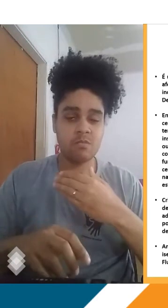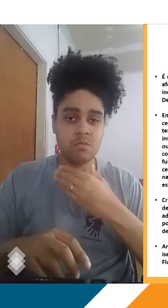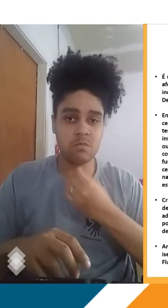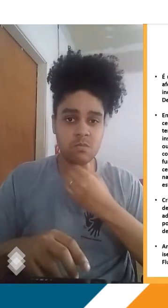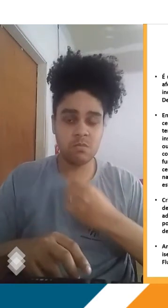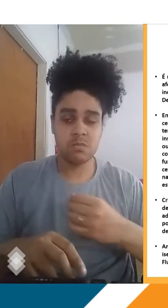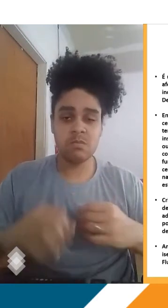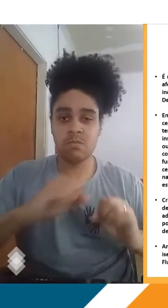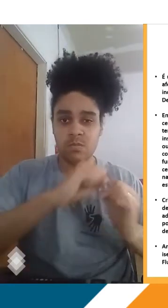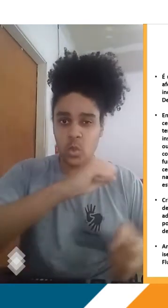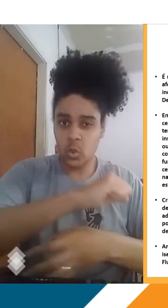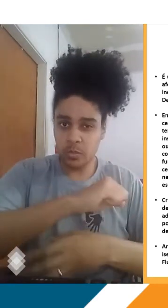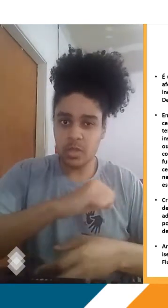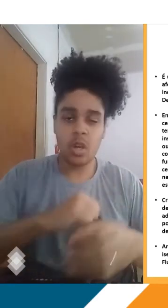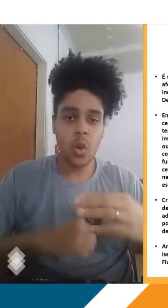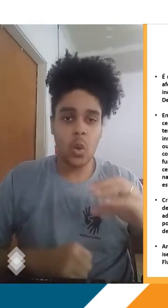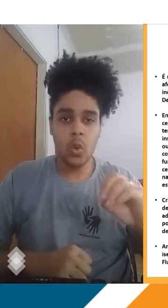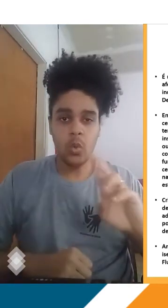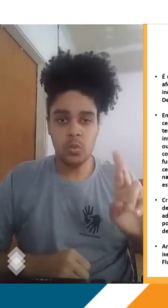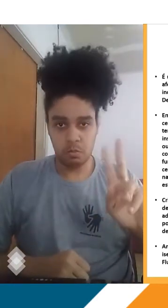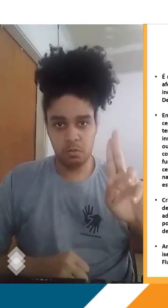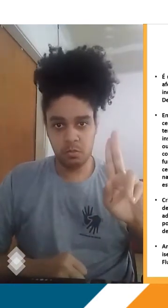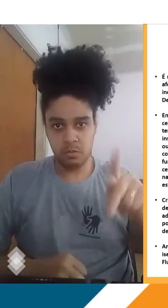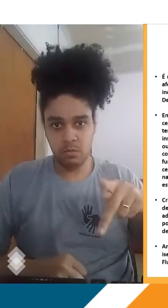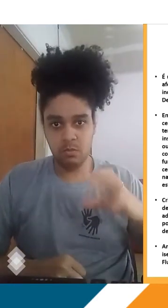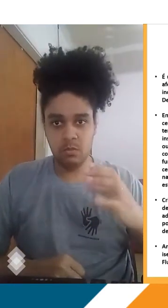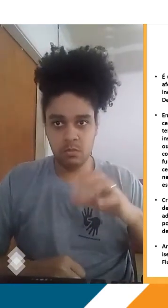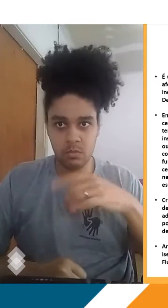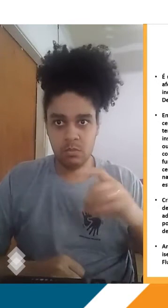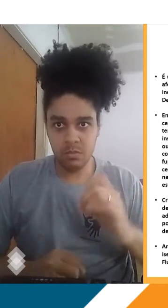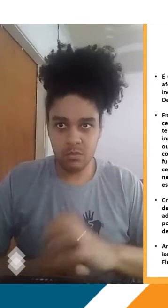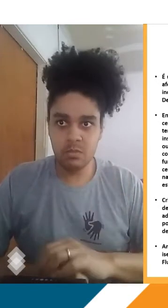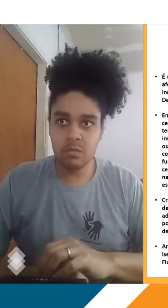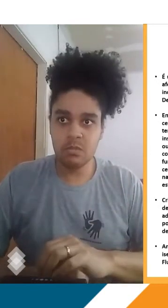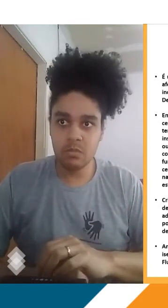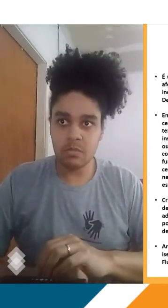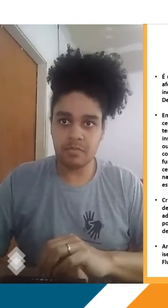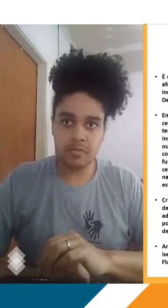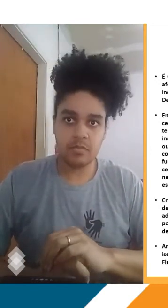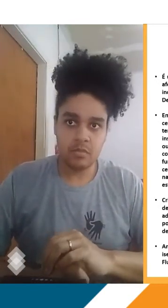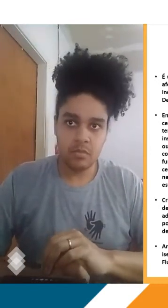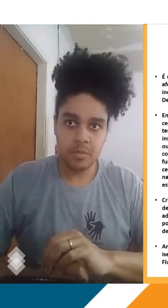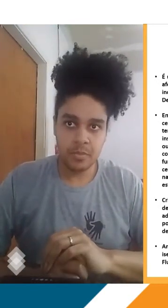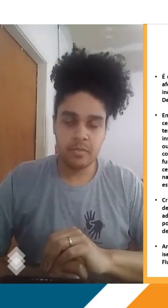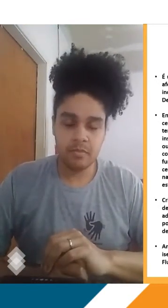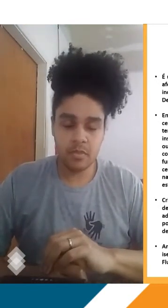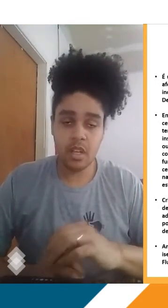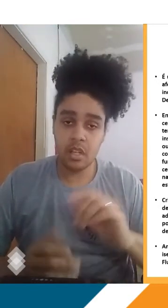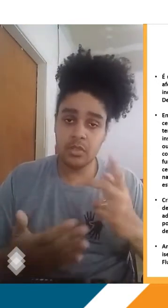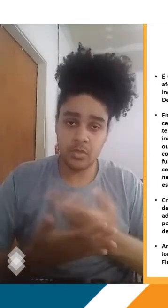logística de mobilidade, a dificuldade de diálogo entre as instâncias administrativas, federal, estadual e